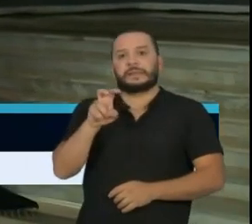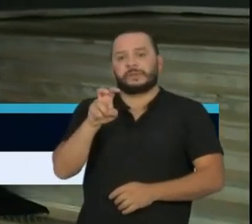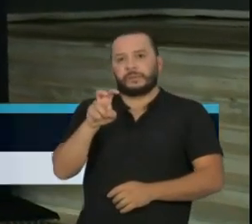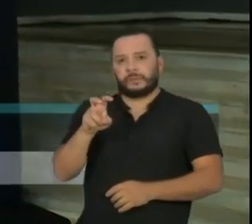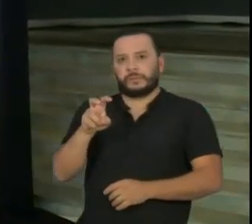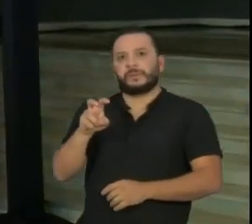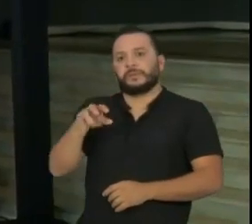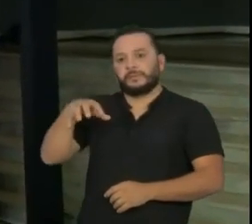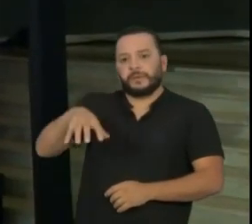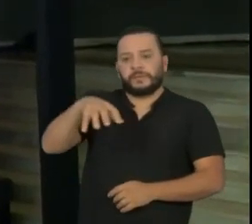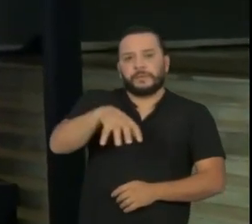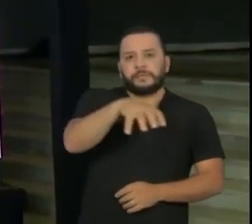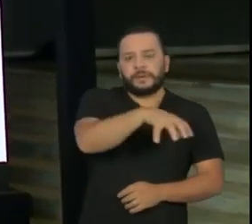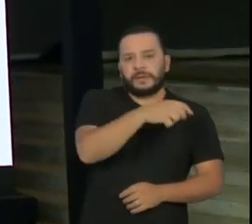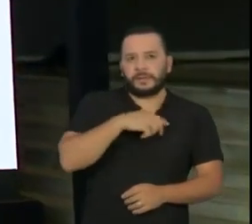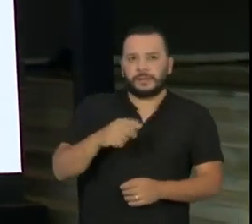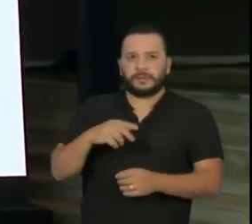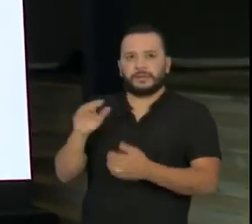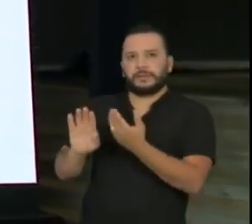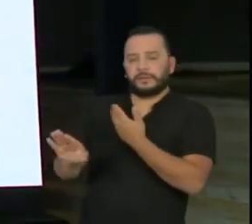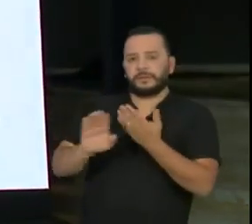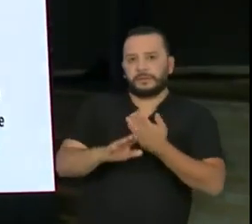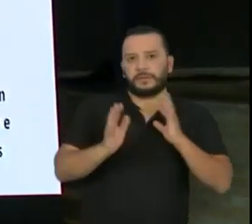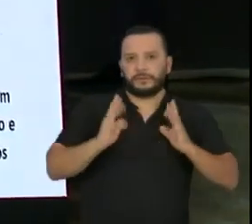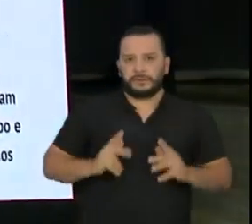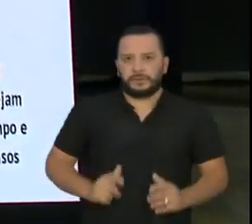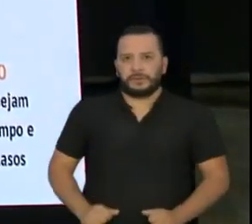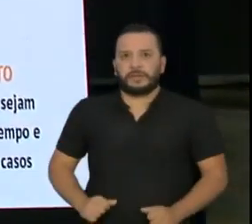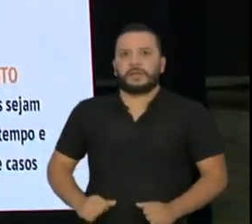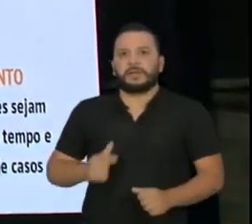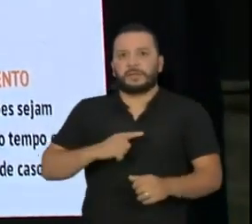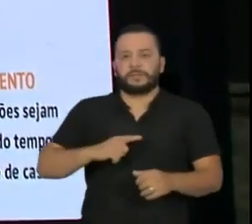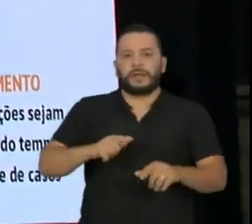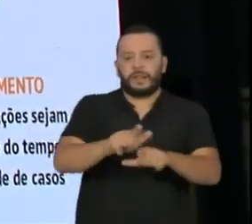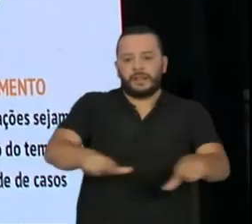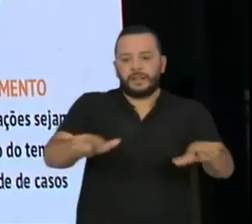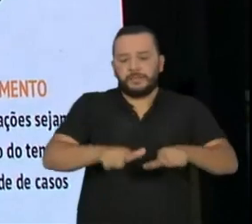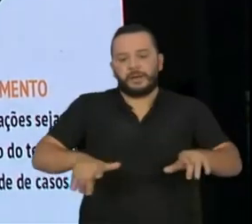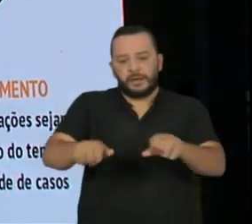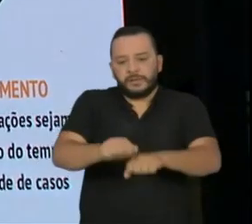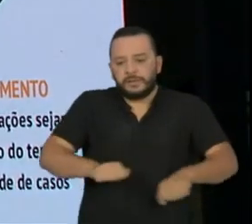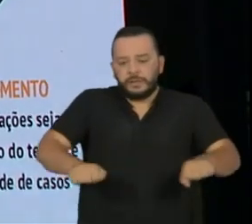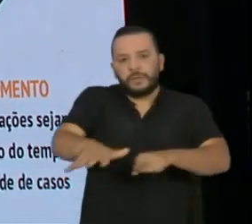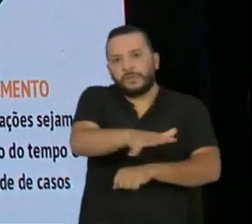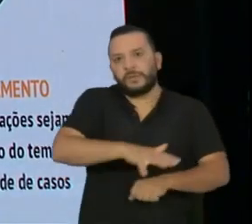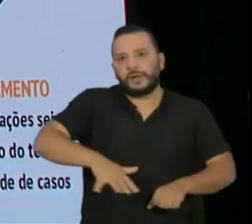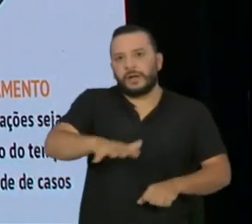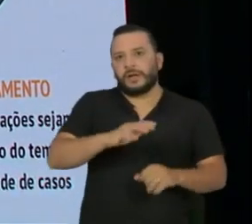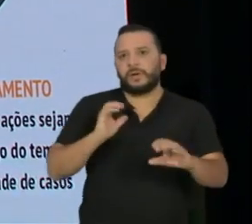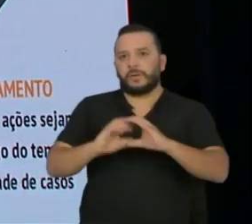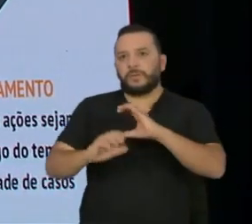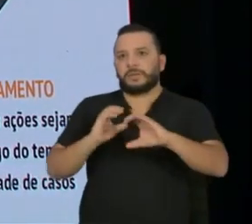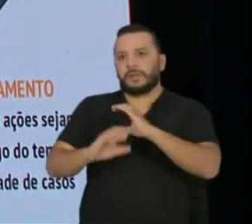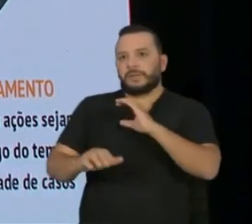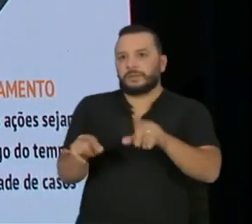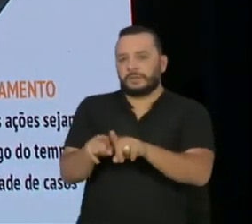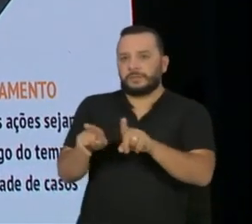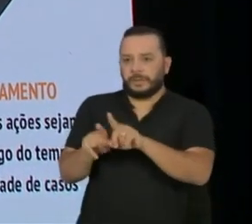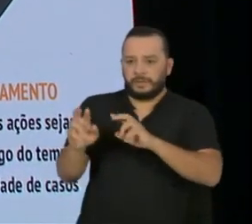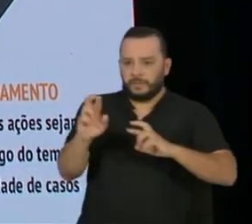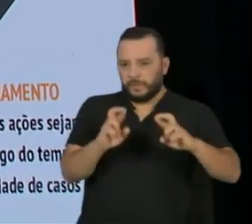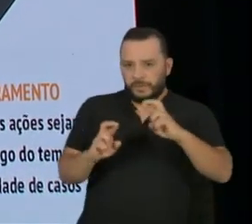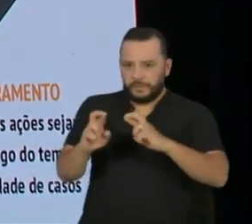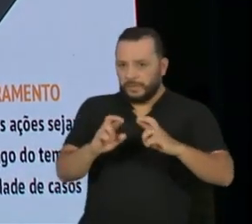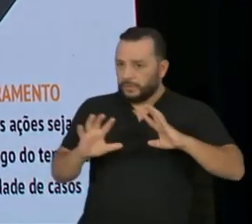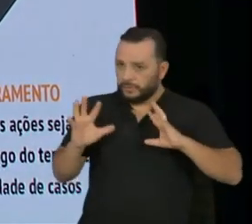que sempre observar o distanciamento social, a higiene, a sanitização dos ambientes, a comunicação e o monitoramento de